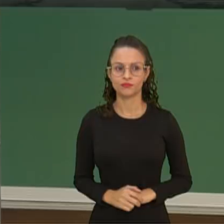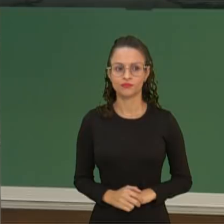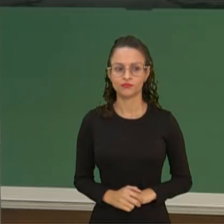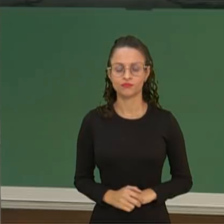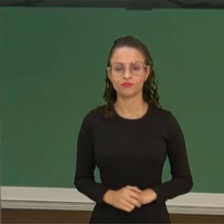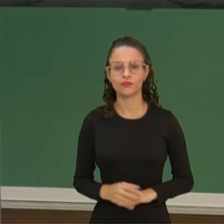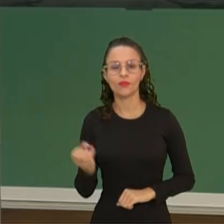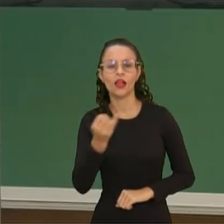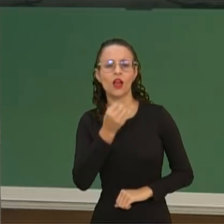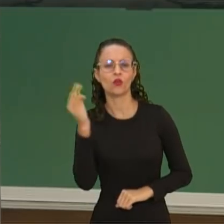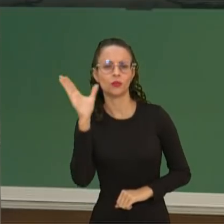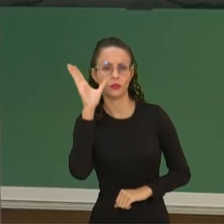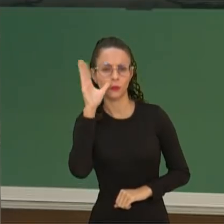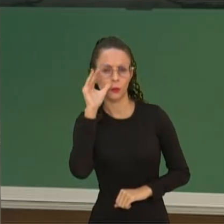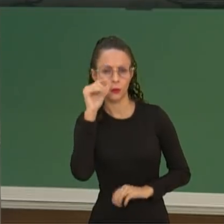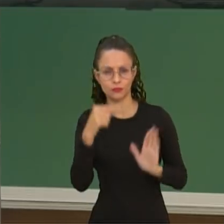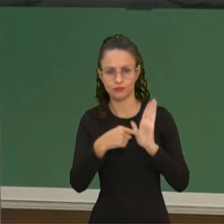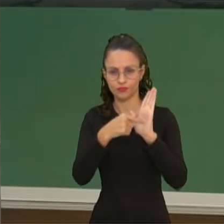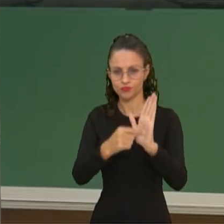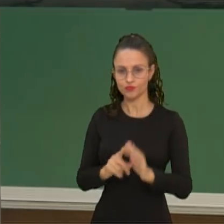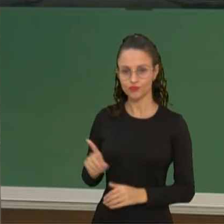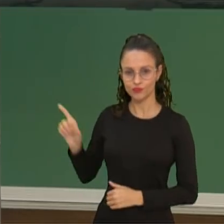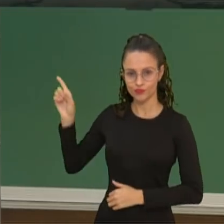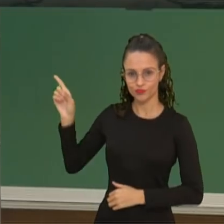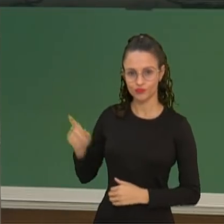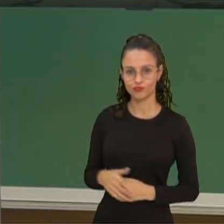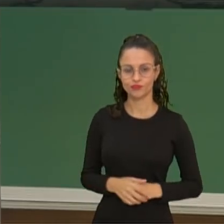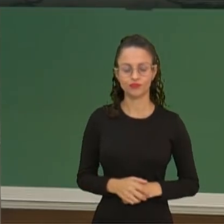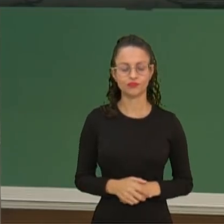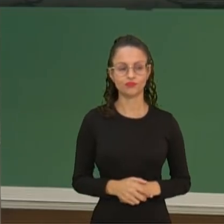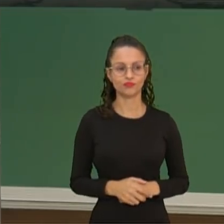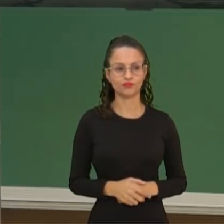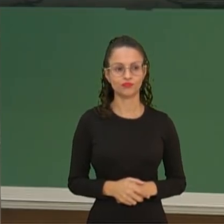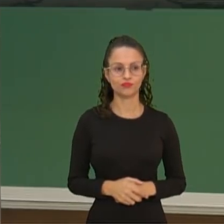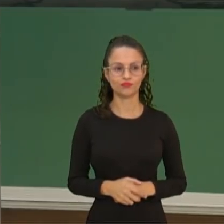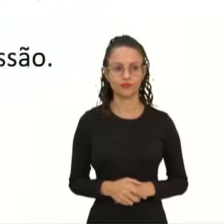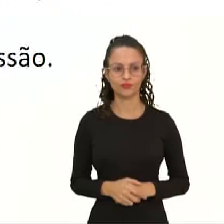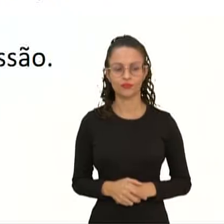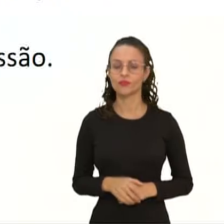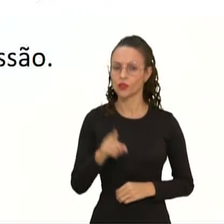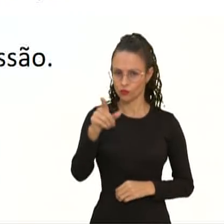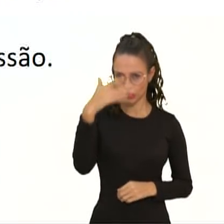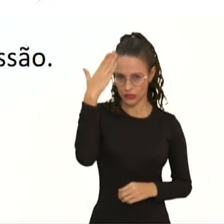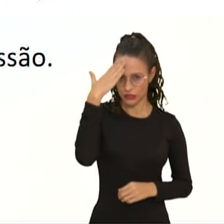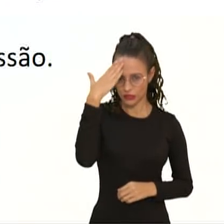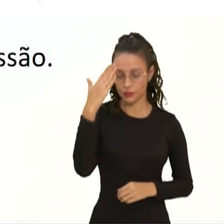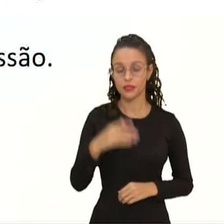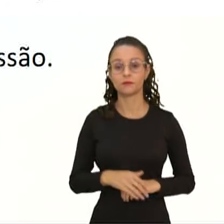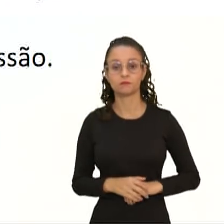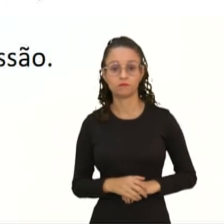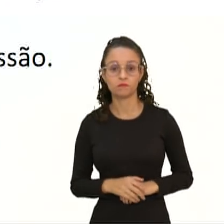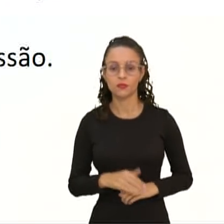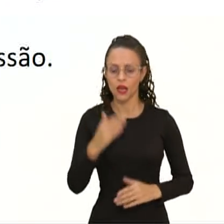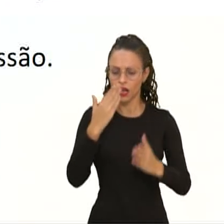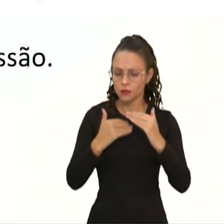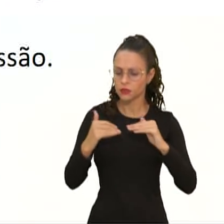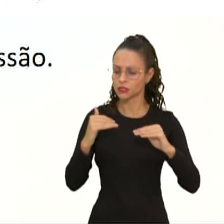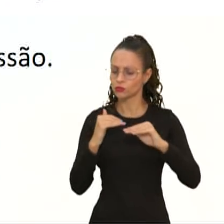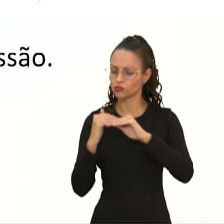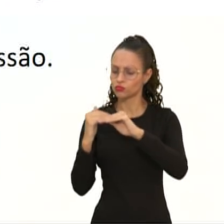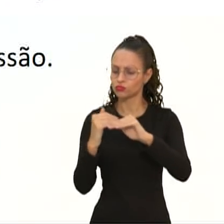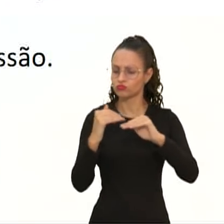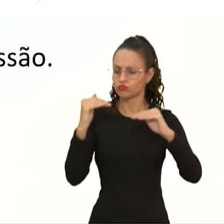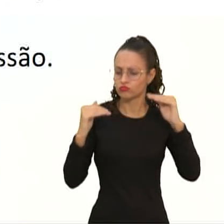Algumas curiosidades eu trouxe aqui para essa nossa aula. Olha só, você sabia que uma alimentação equilibrada,